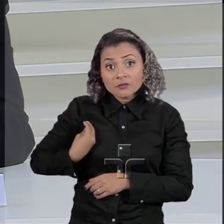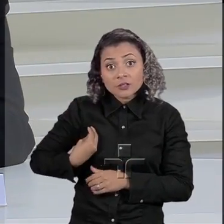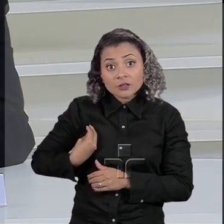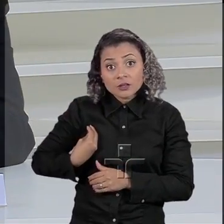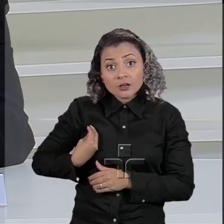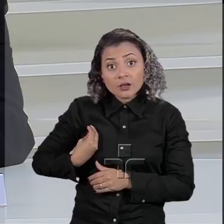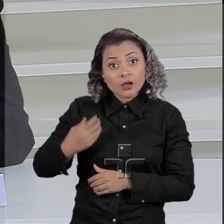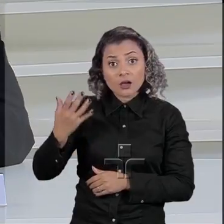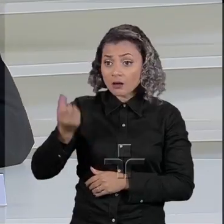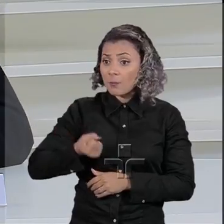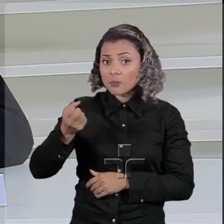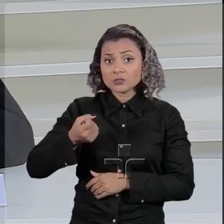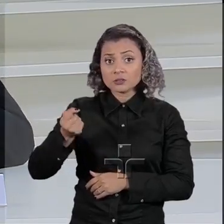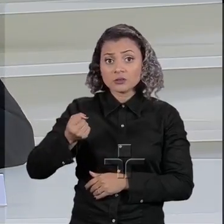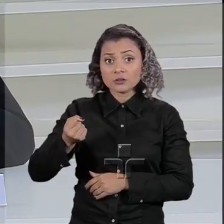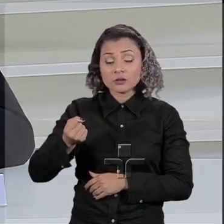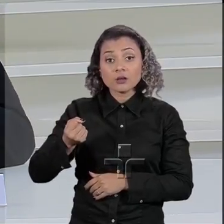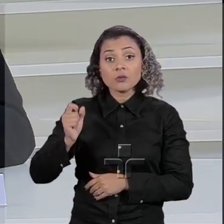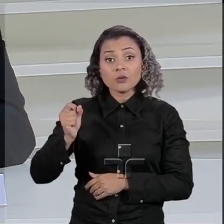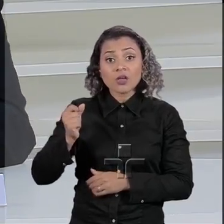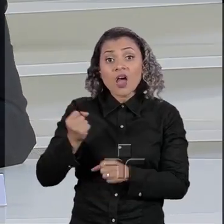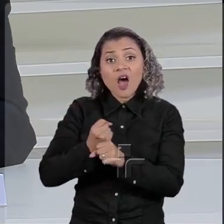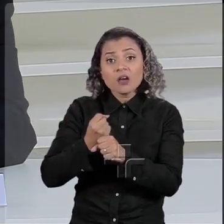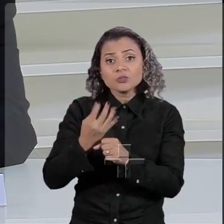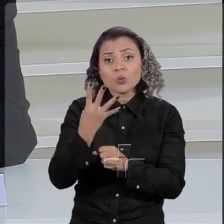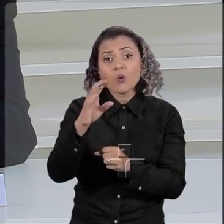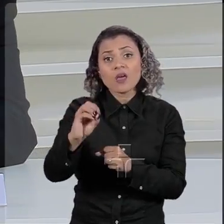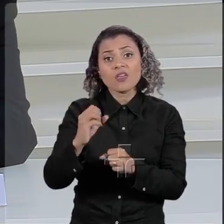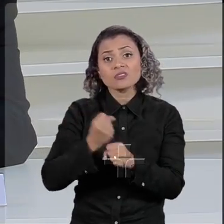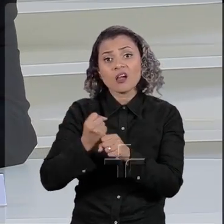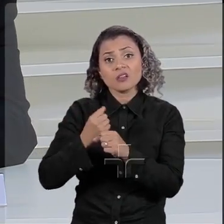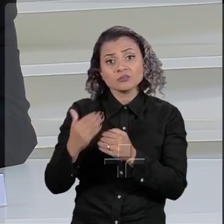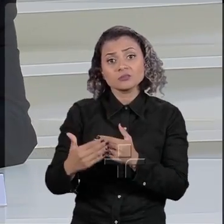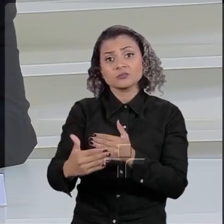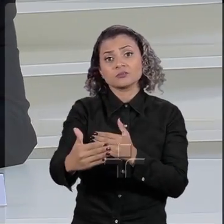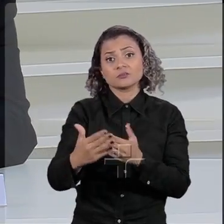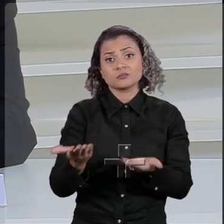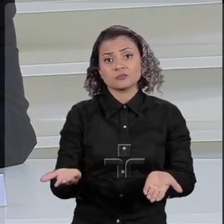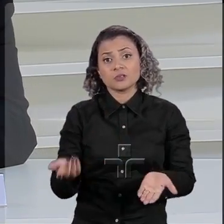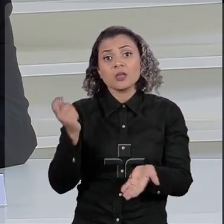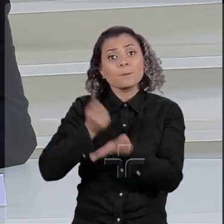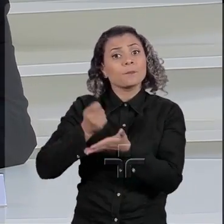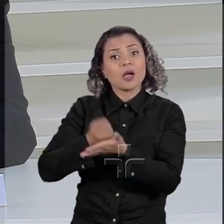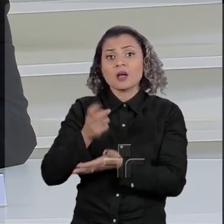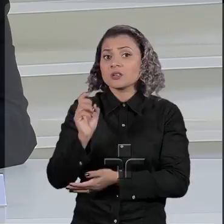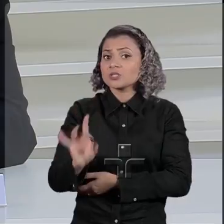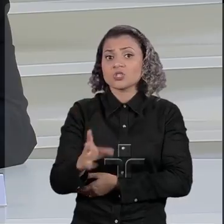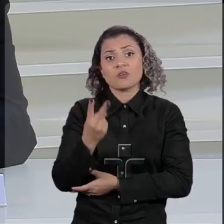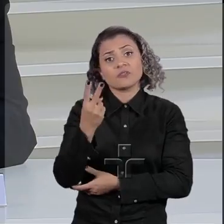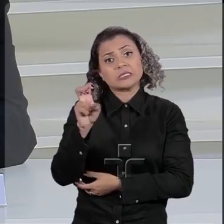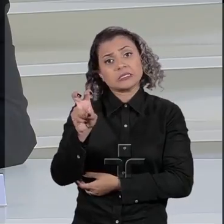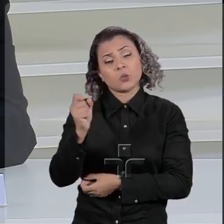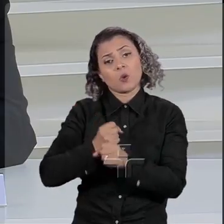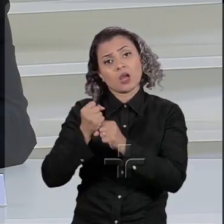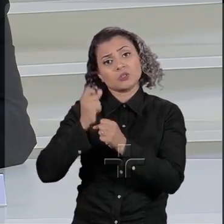de aposentadoria por mais 40 anos, tendo contribuído apenas 25 anos. Desculpe, mas